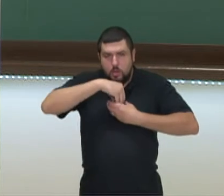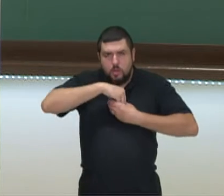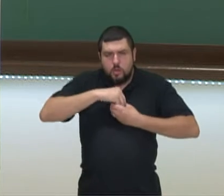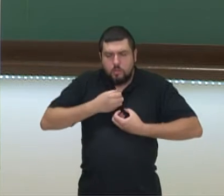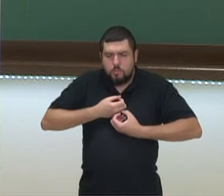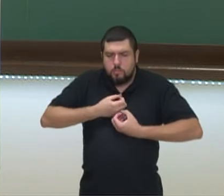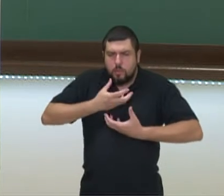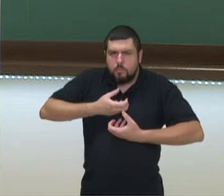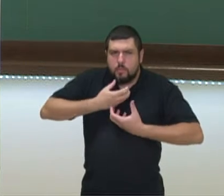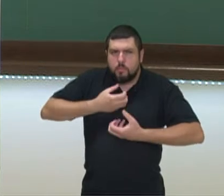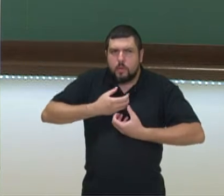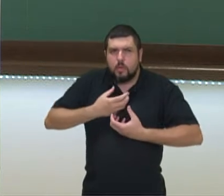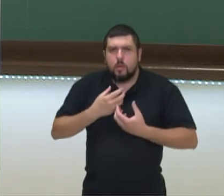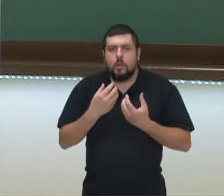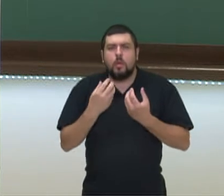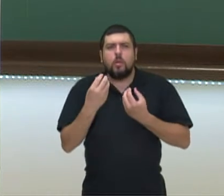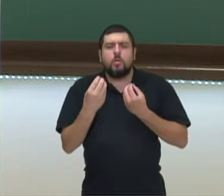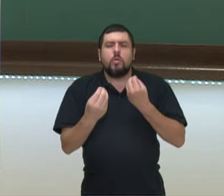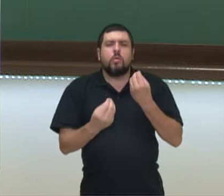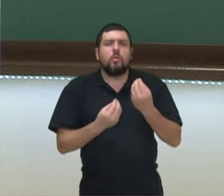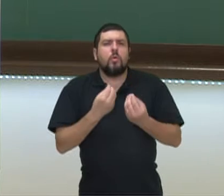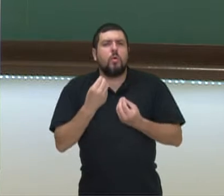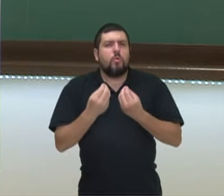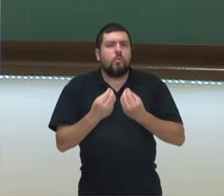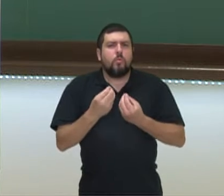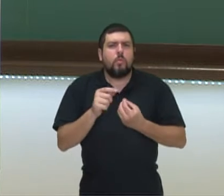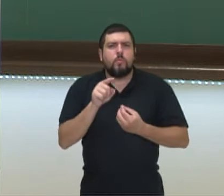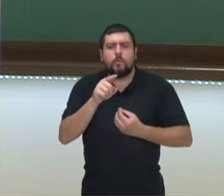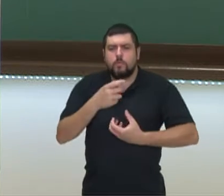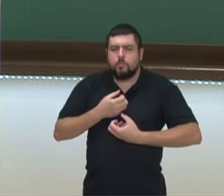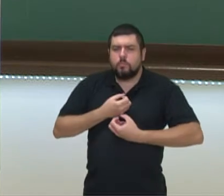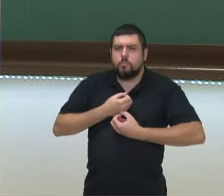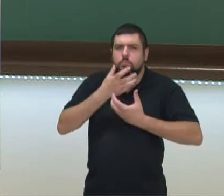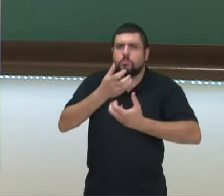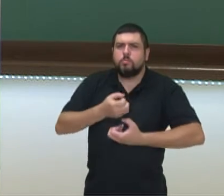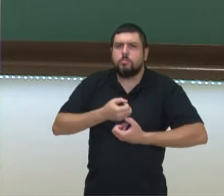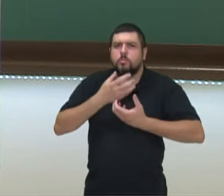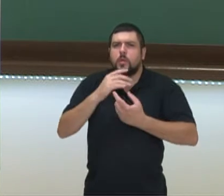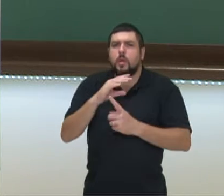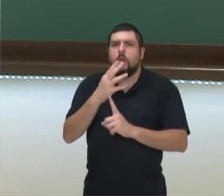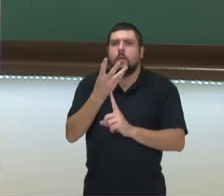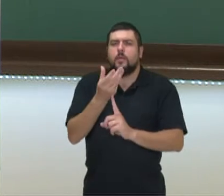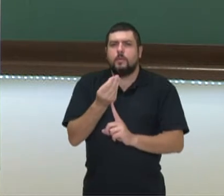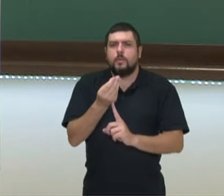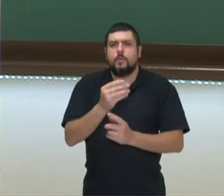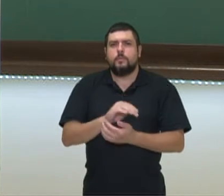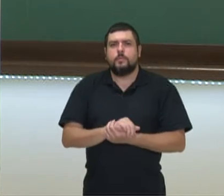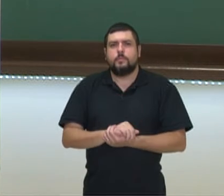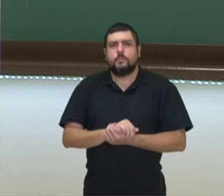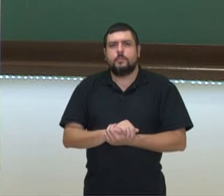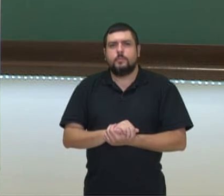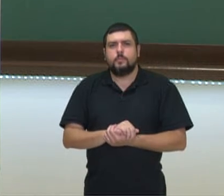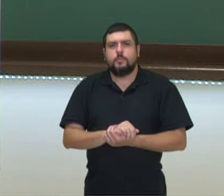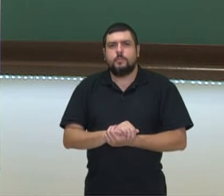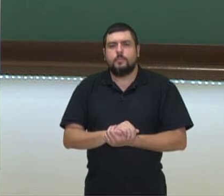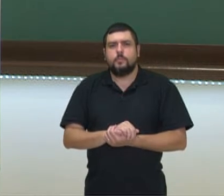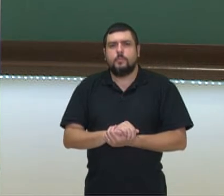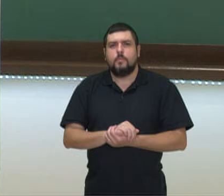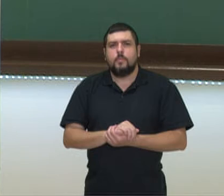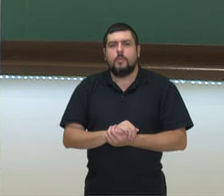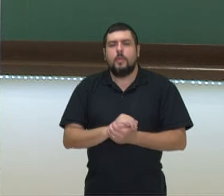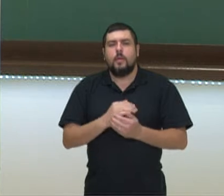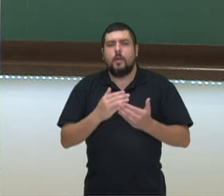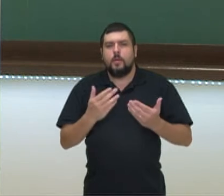você, como que é essa sua relação de se expressar através da arte. Então aqui, né, arte